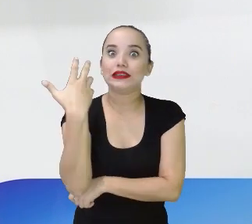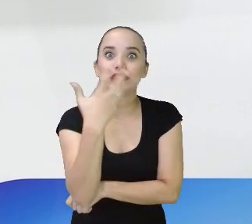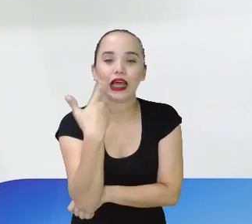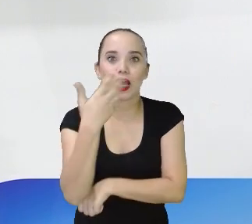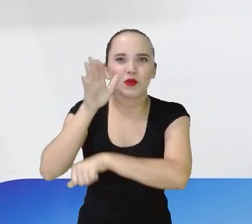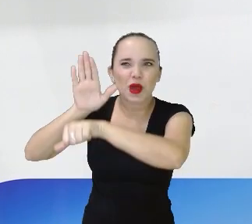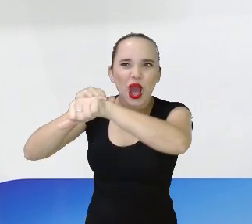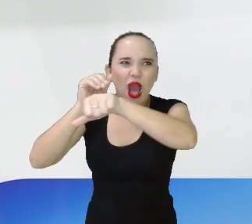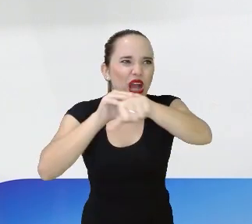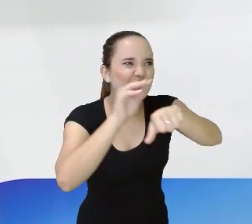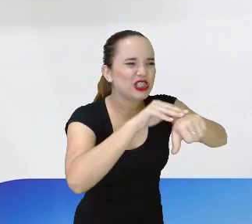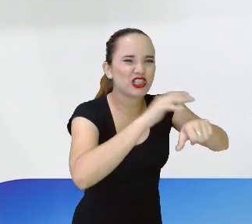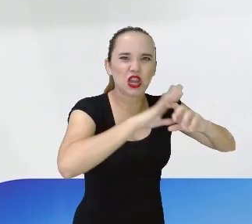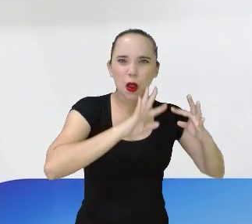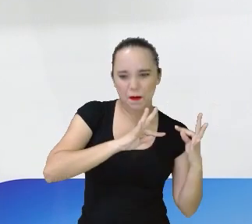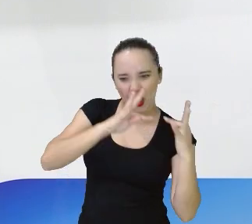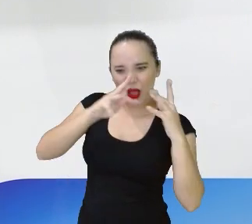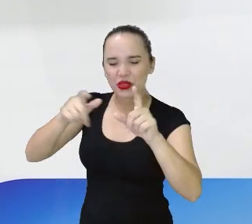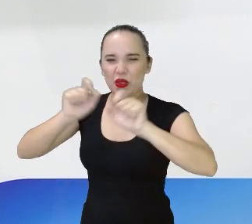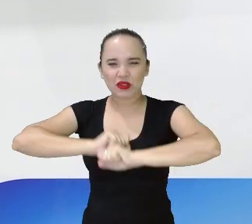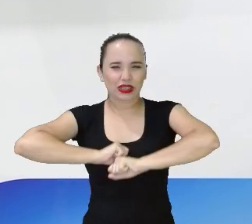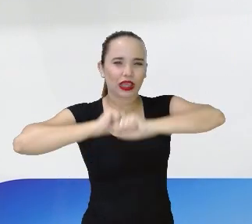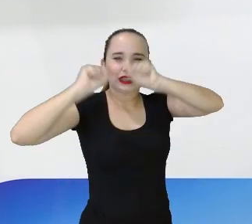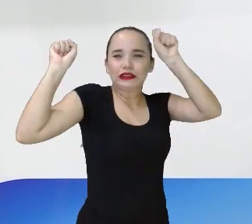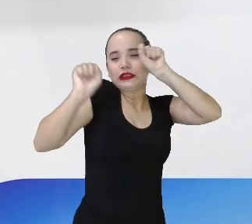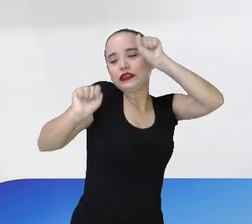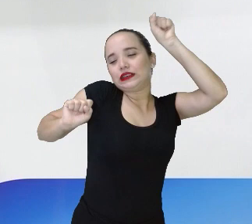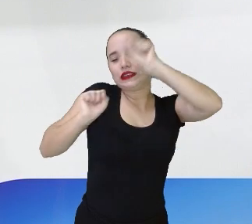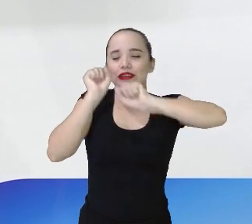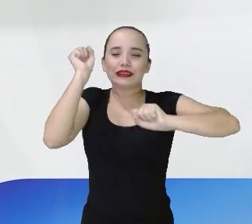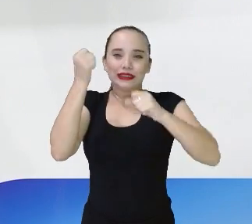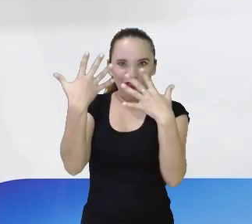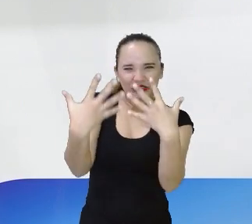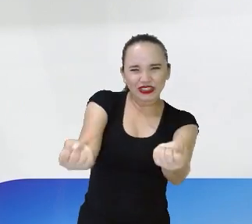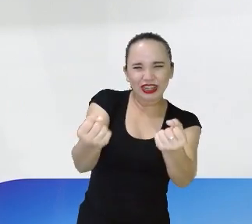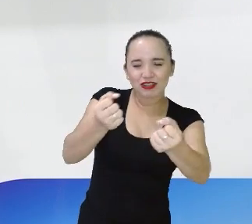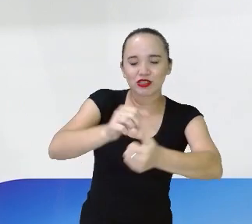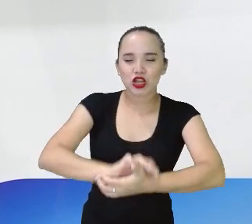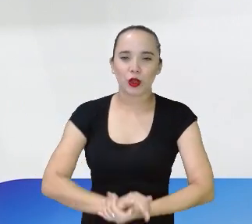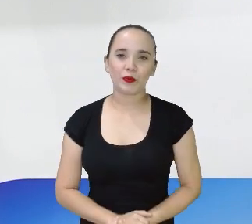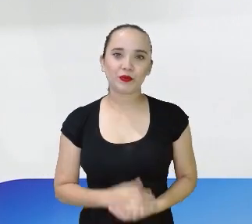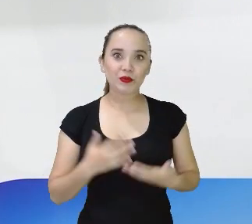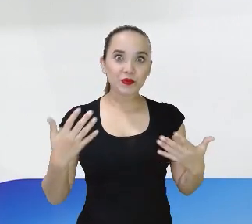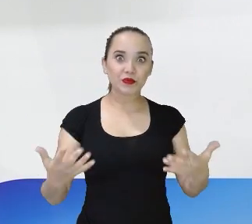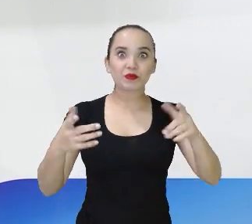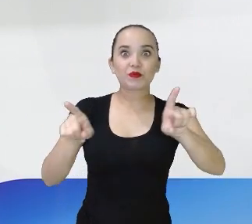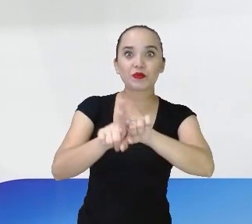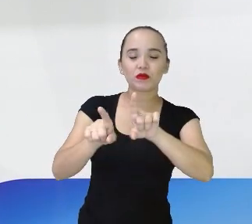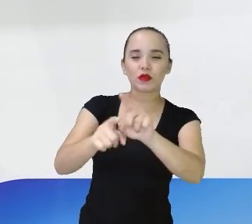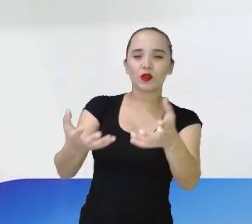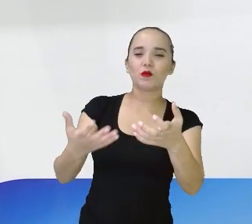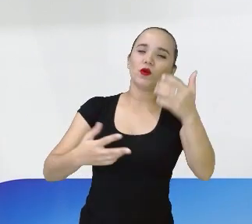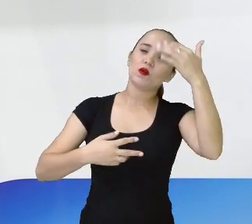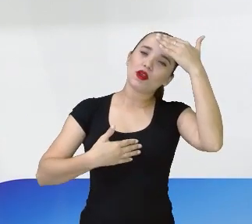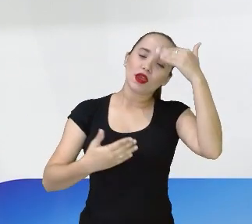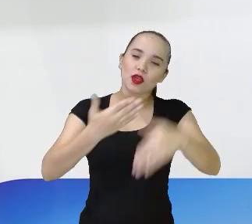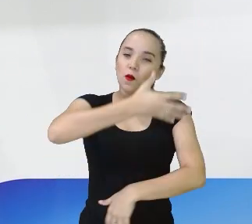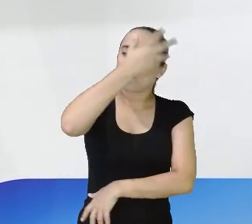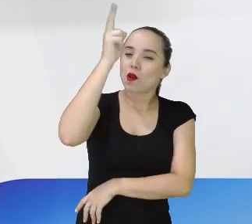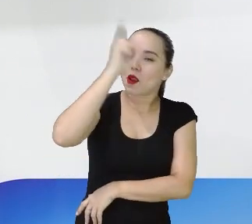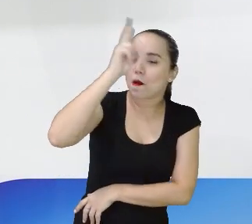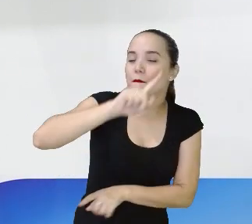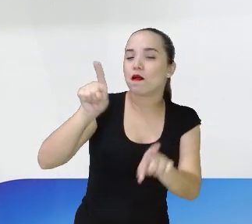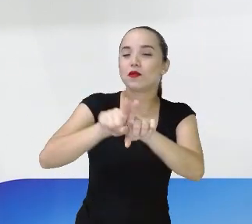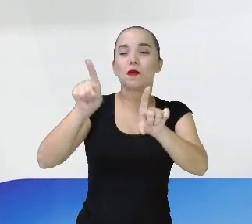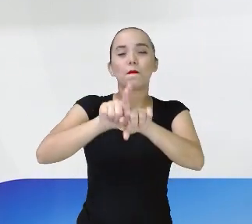acorda menino, acorda menina e vamos embora começar a nossa aula. Lembrando também que a gente tem sempre nos nossos estúdios